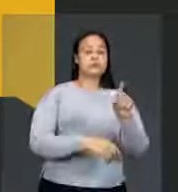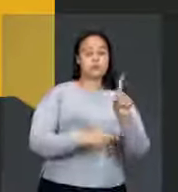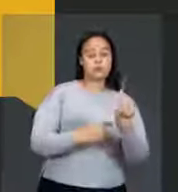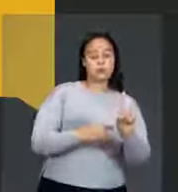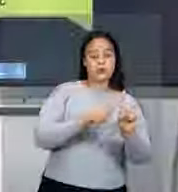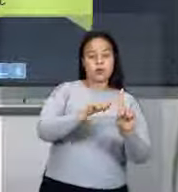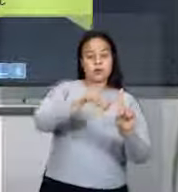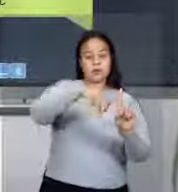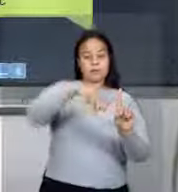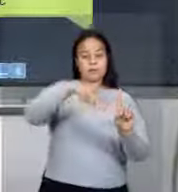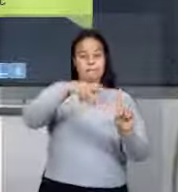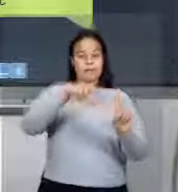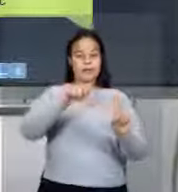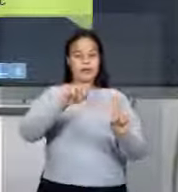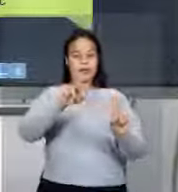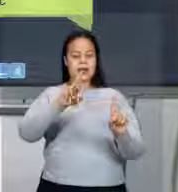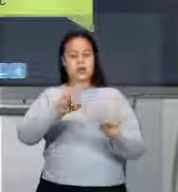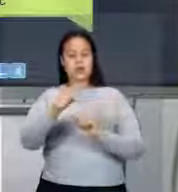segundo.